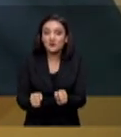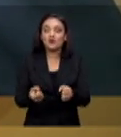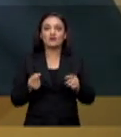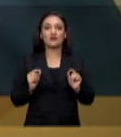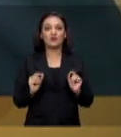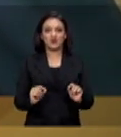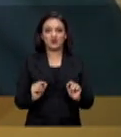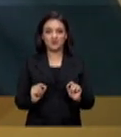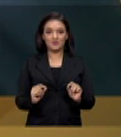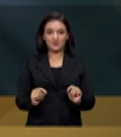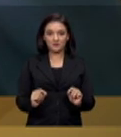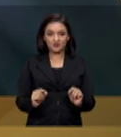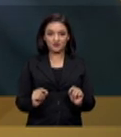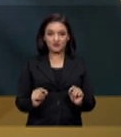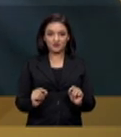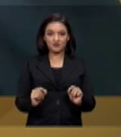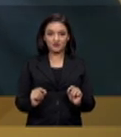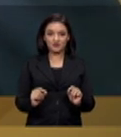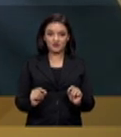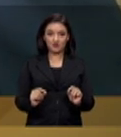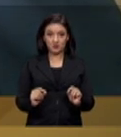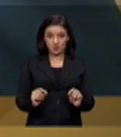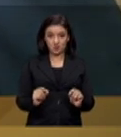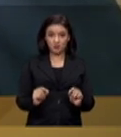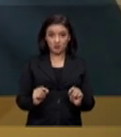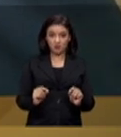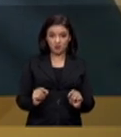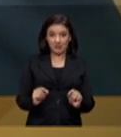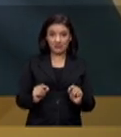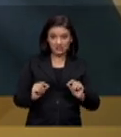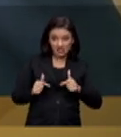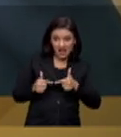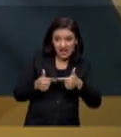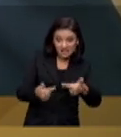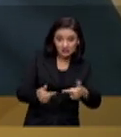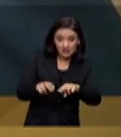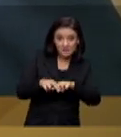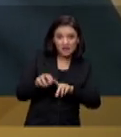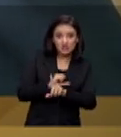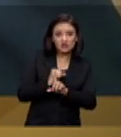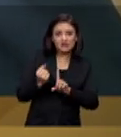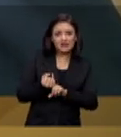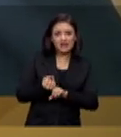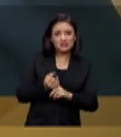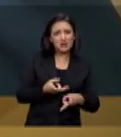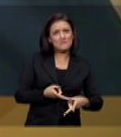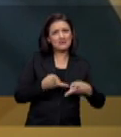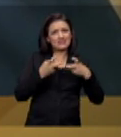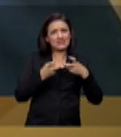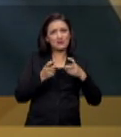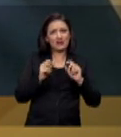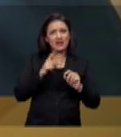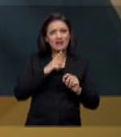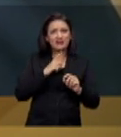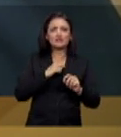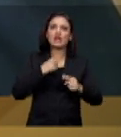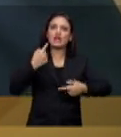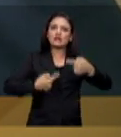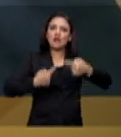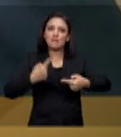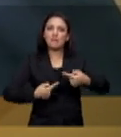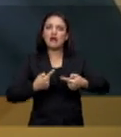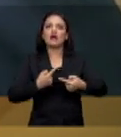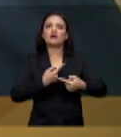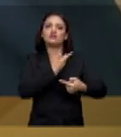da sociedade, percebe que aclarar isso com debates públicos e transparentes